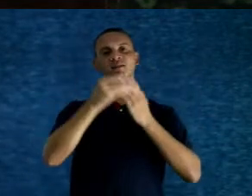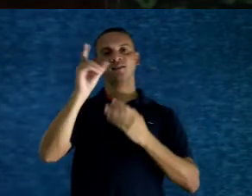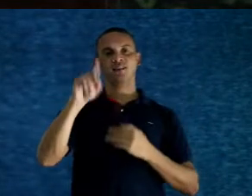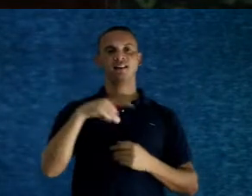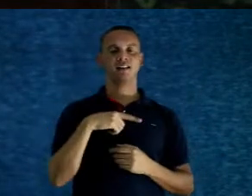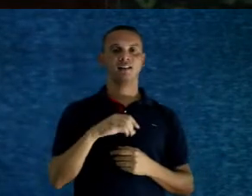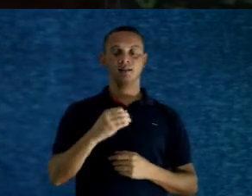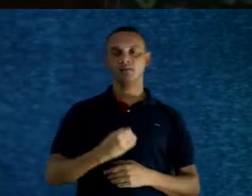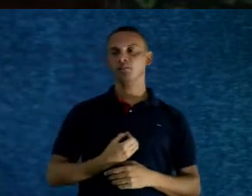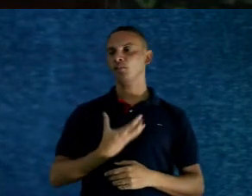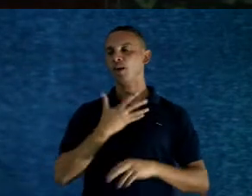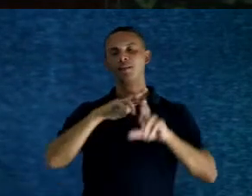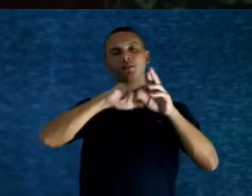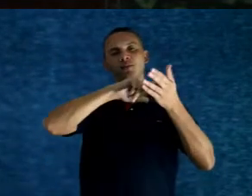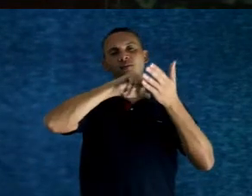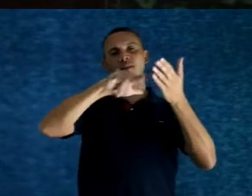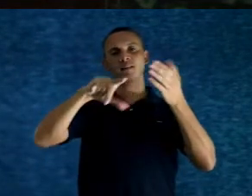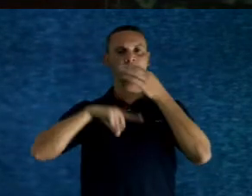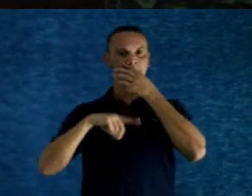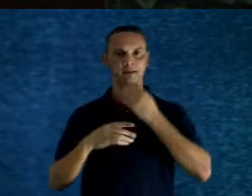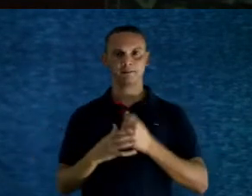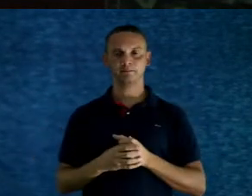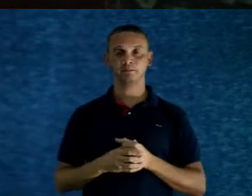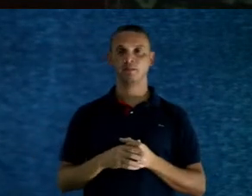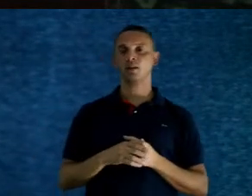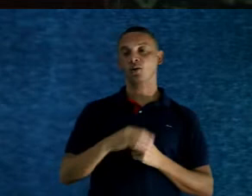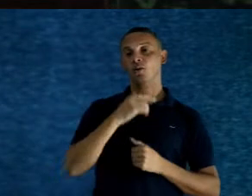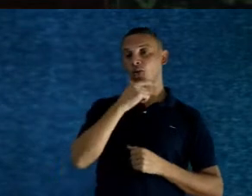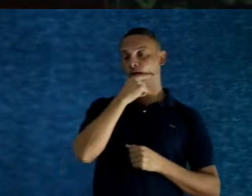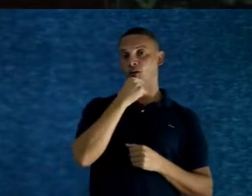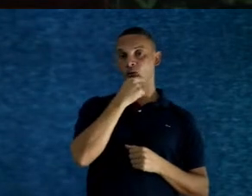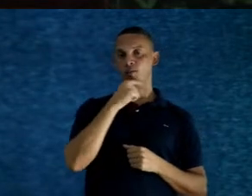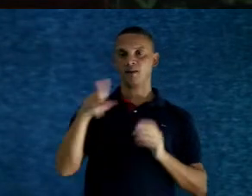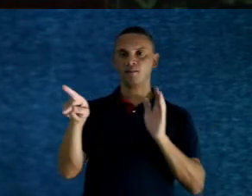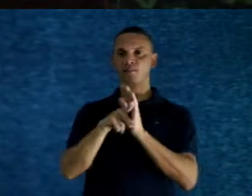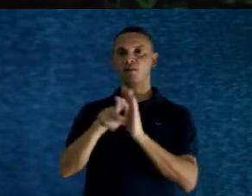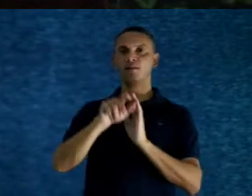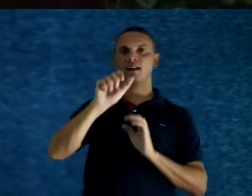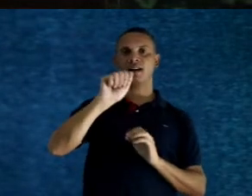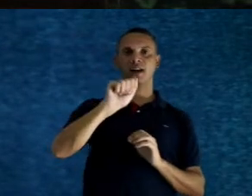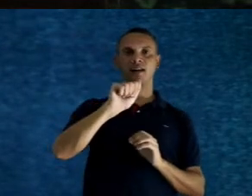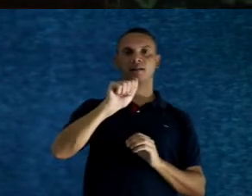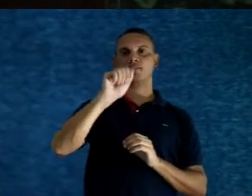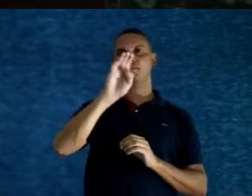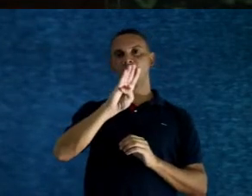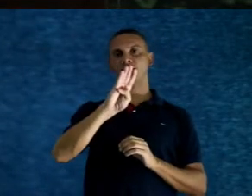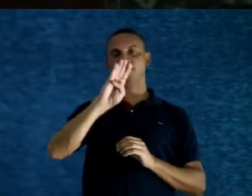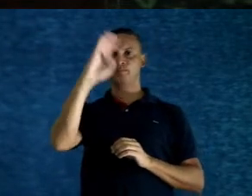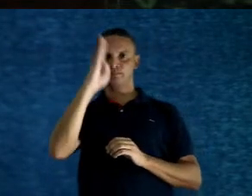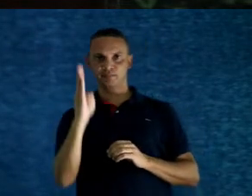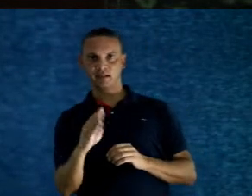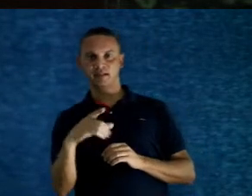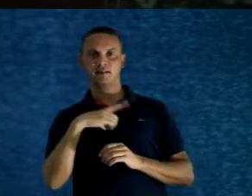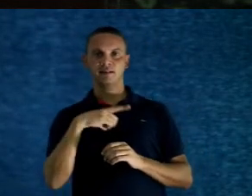O Poeta Carlos e Outros Drummonds. É membro da Academia Brasiliense de Letras, da Academia de Letras do Brasil, do Observatório da